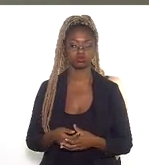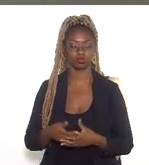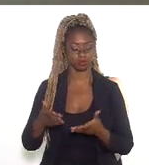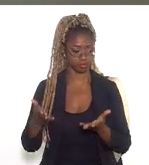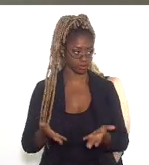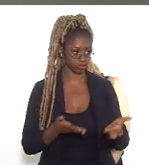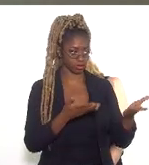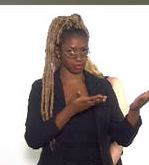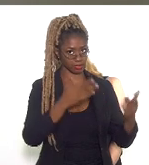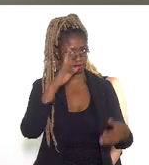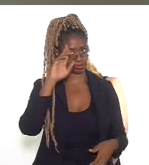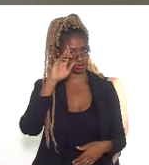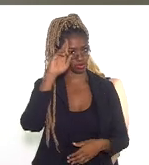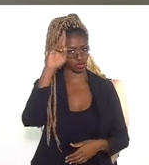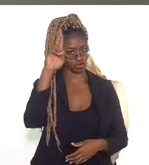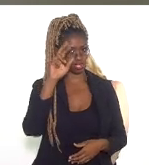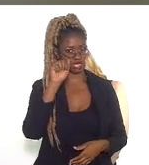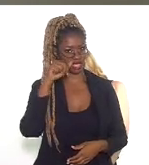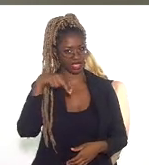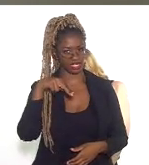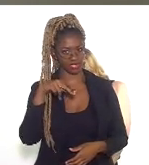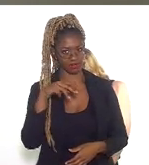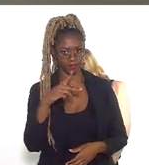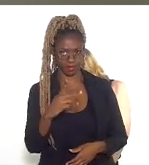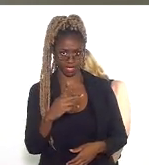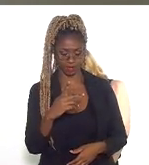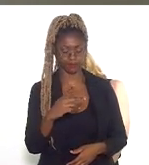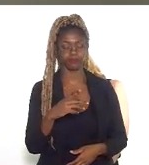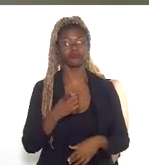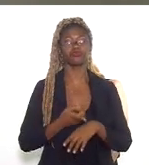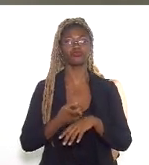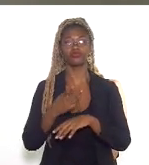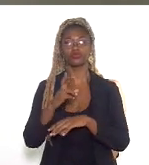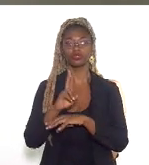passar para o superintendente da NP, que é o doutor...